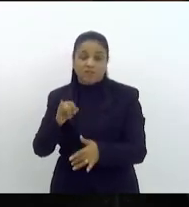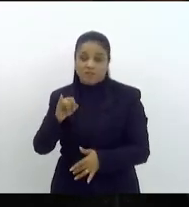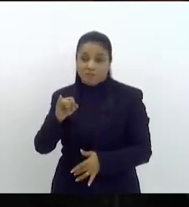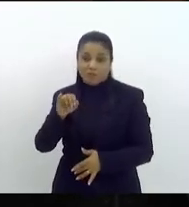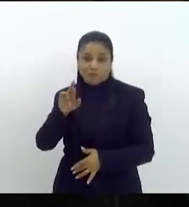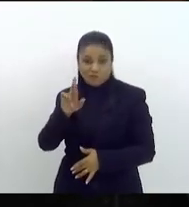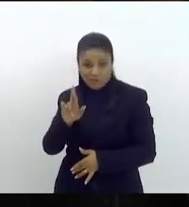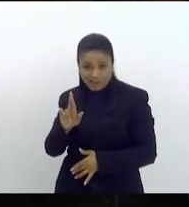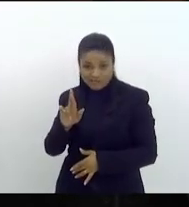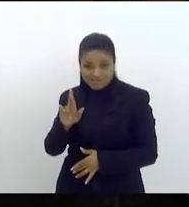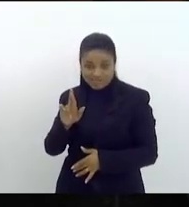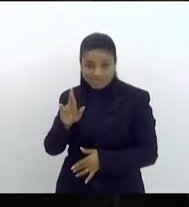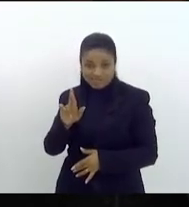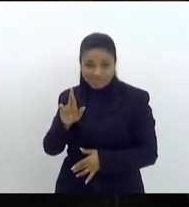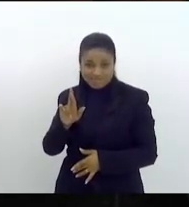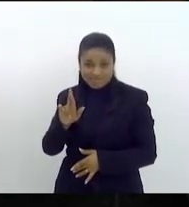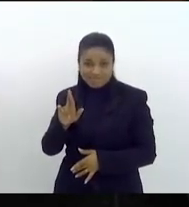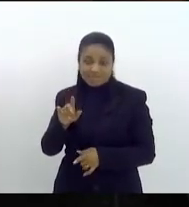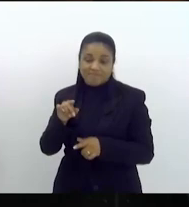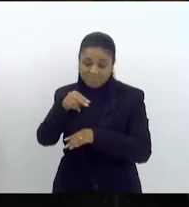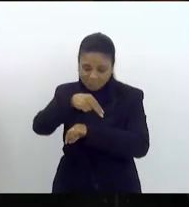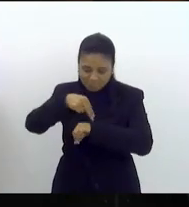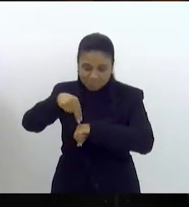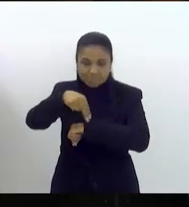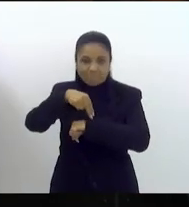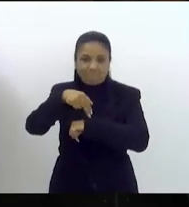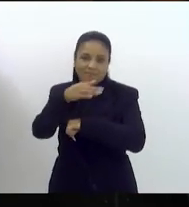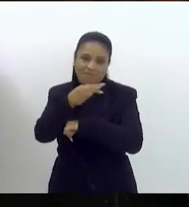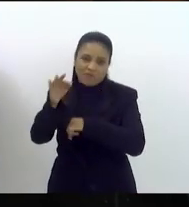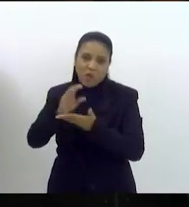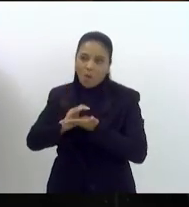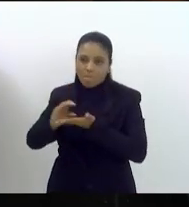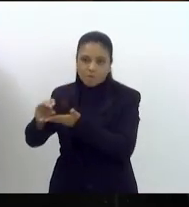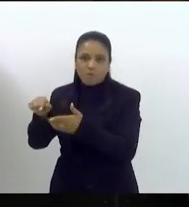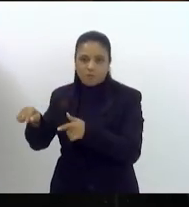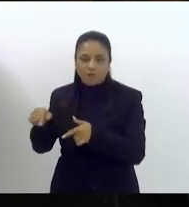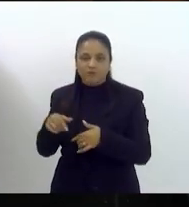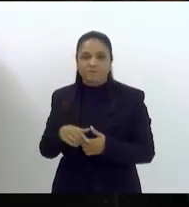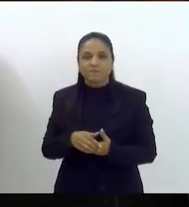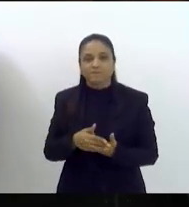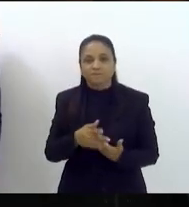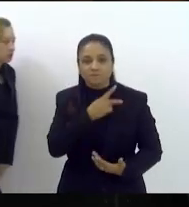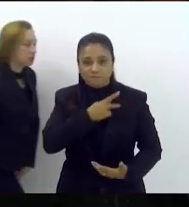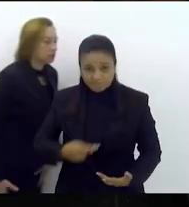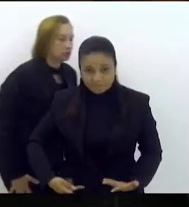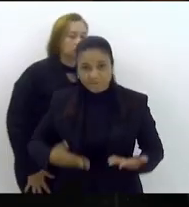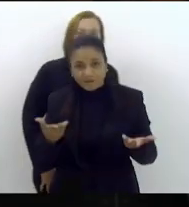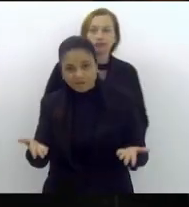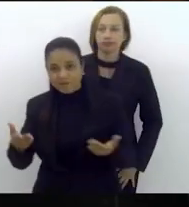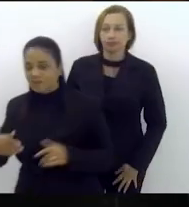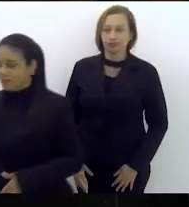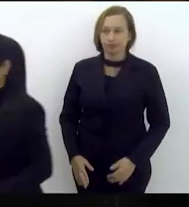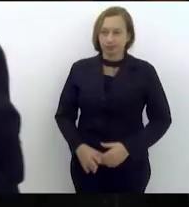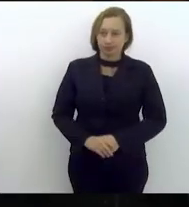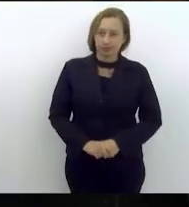é da União por isso é o presidente é que